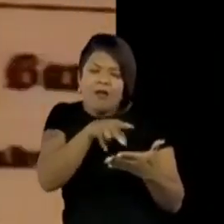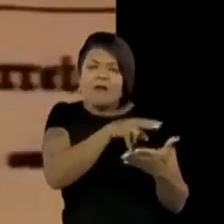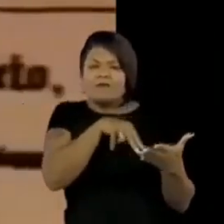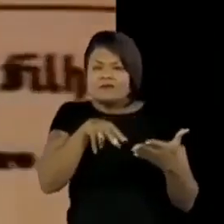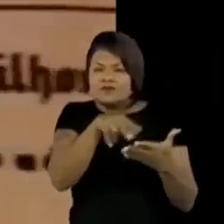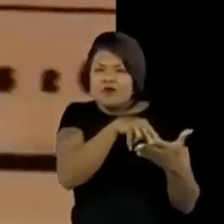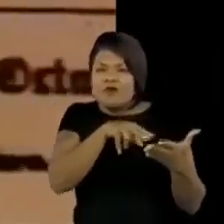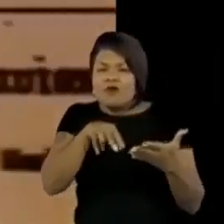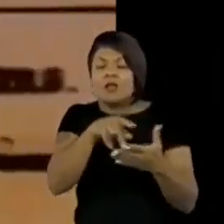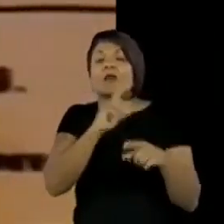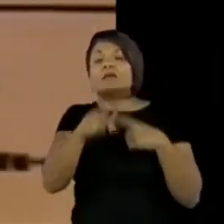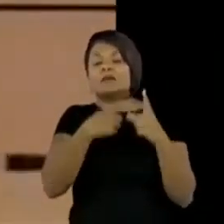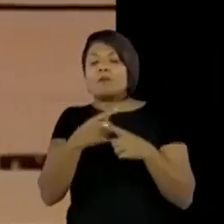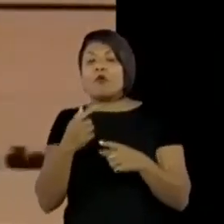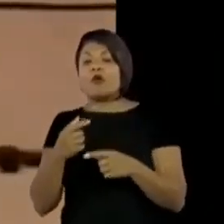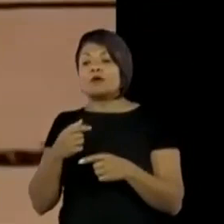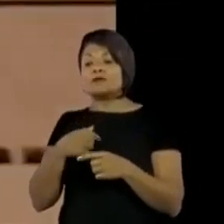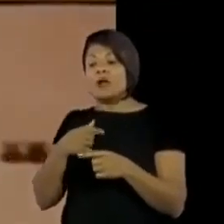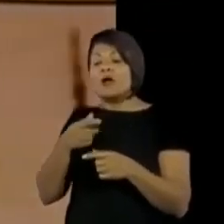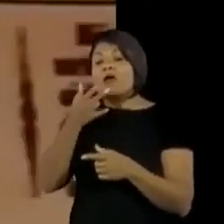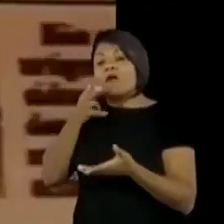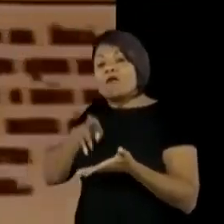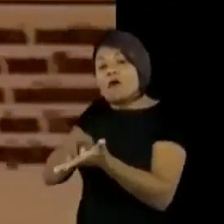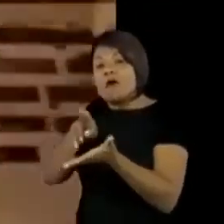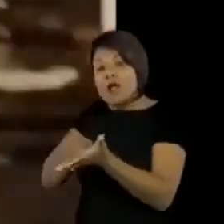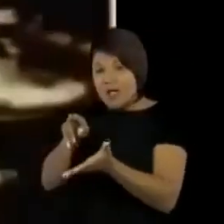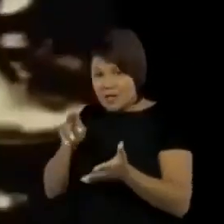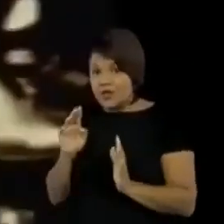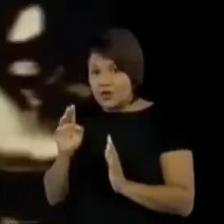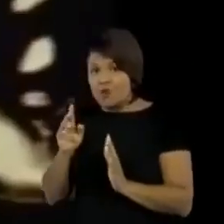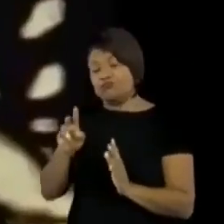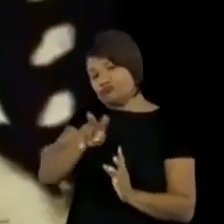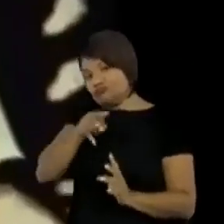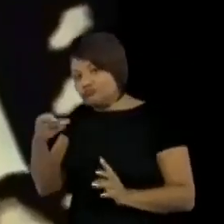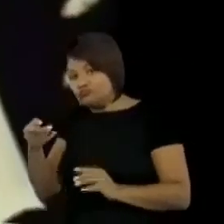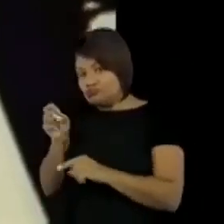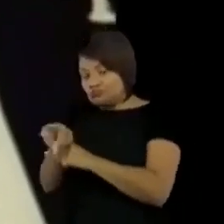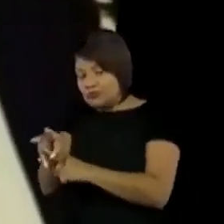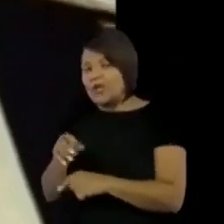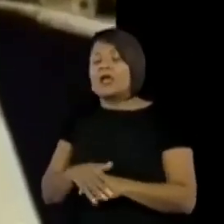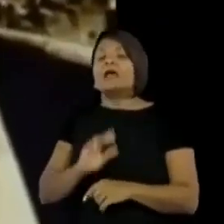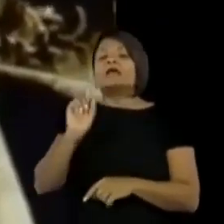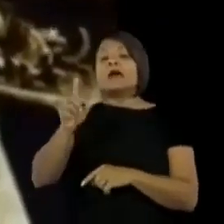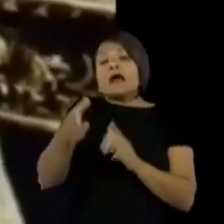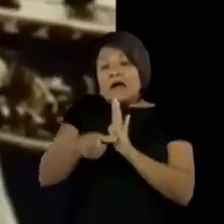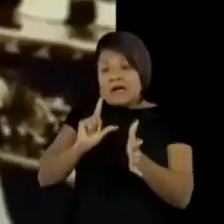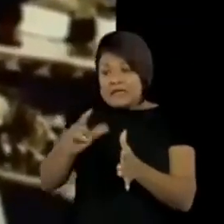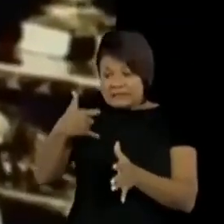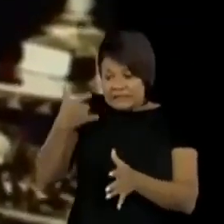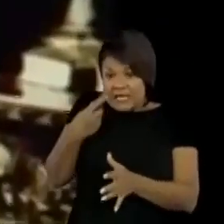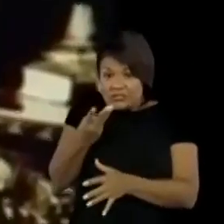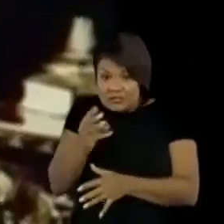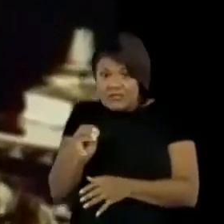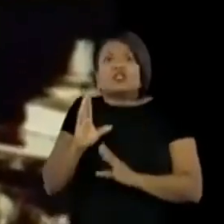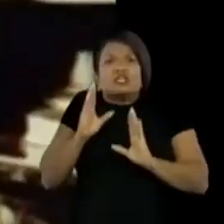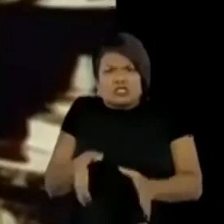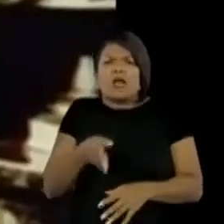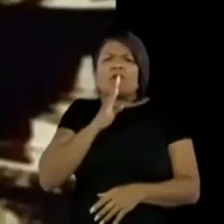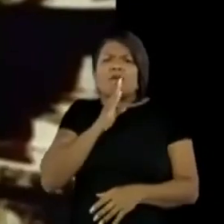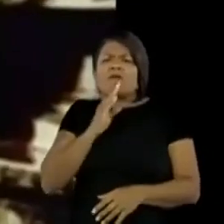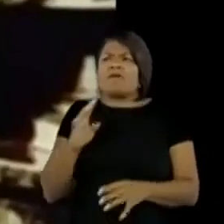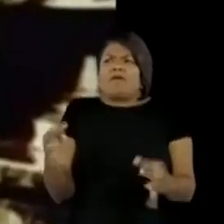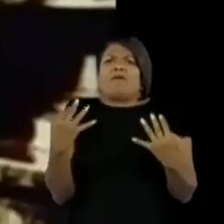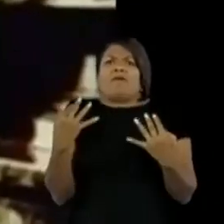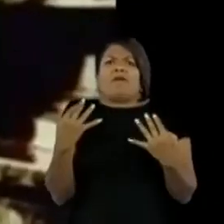Mercantil. Antes dos 30 anos, Machado já é um escritor e jornalista conhecido. Enfim,